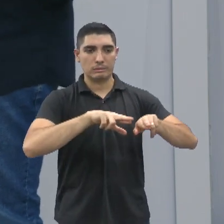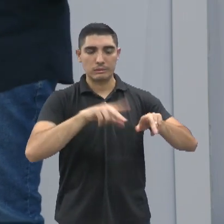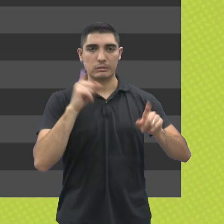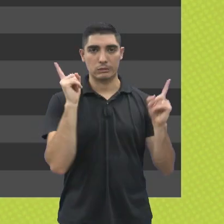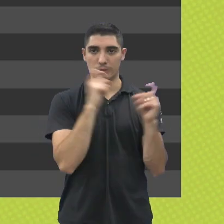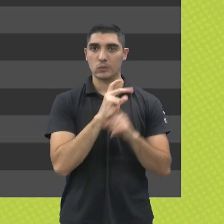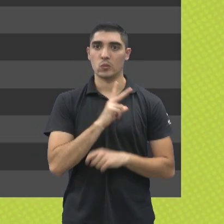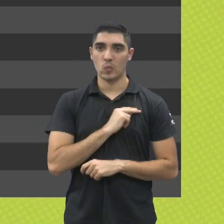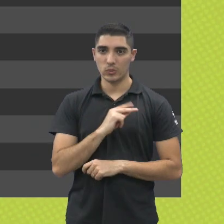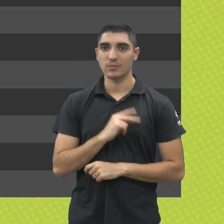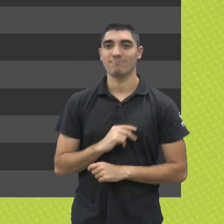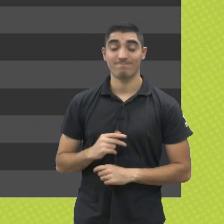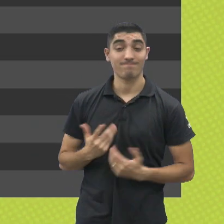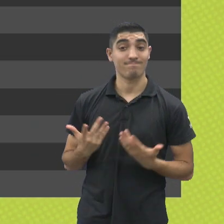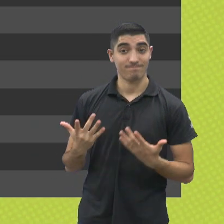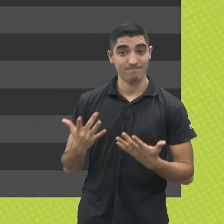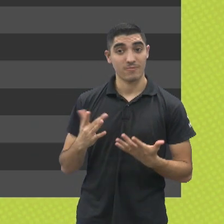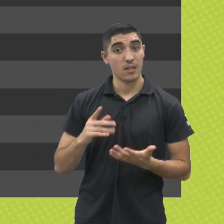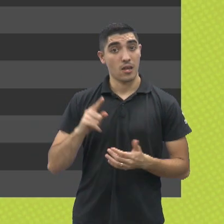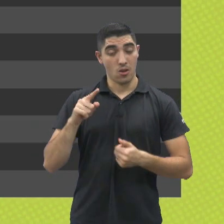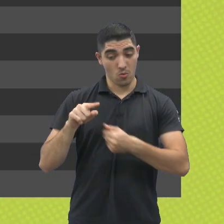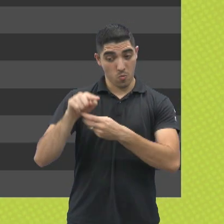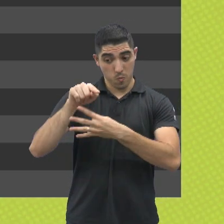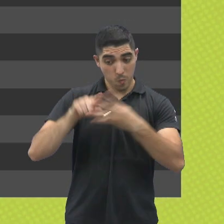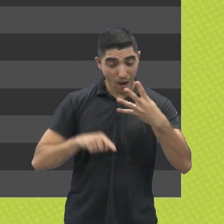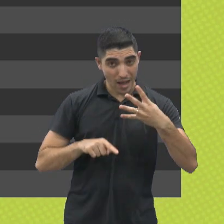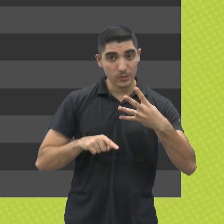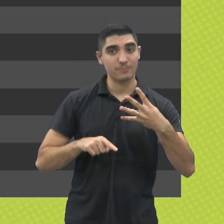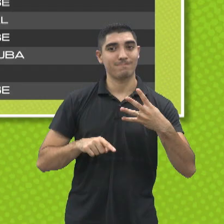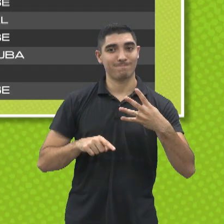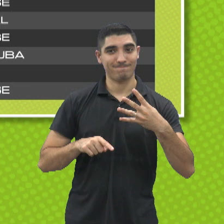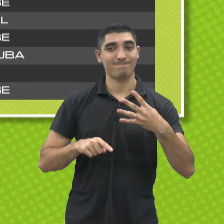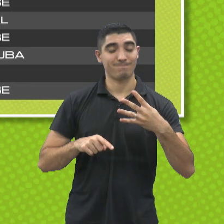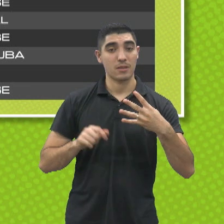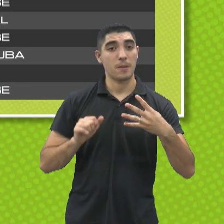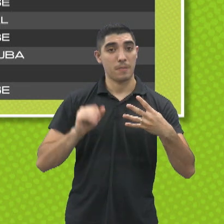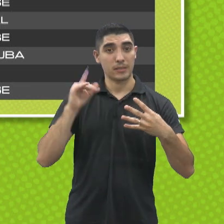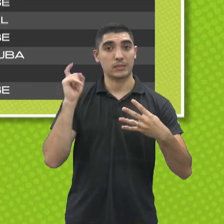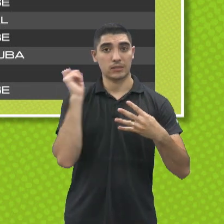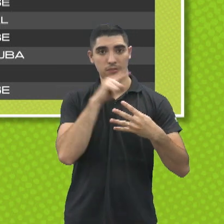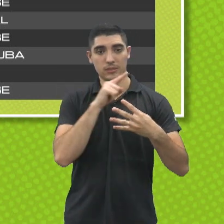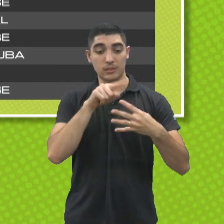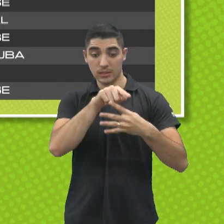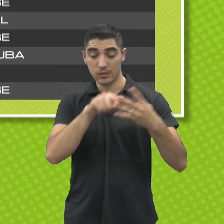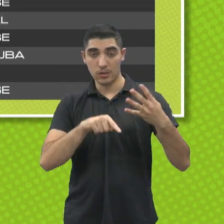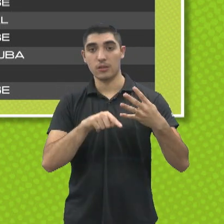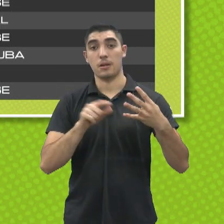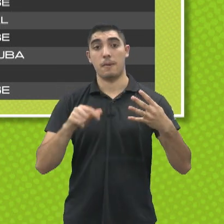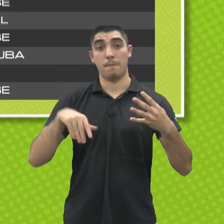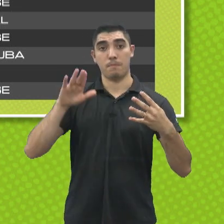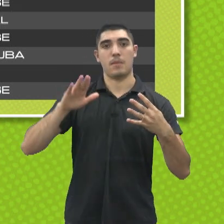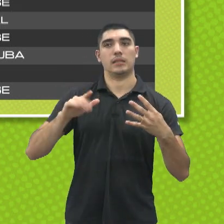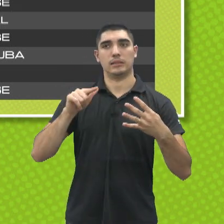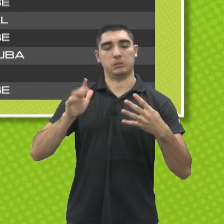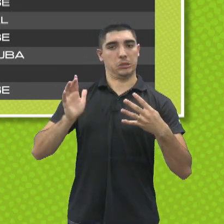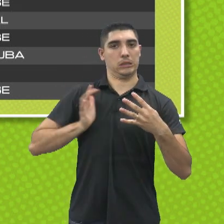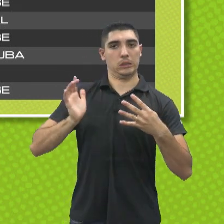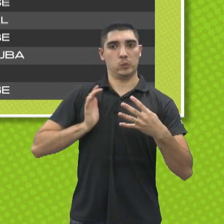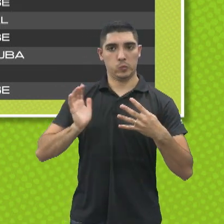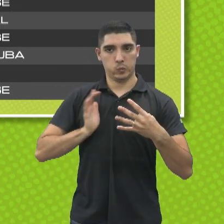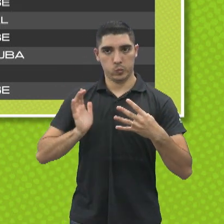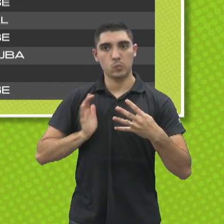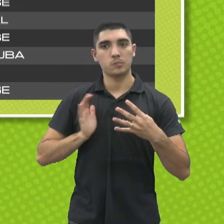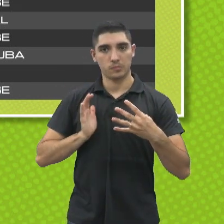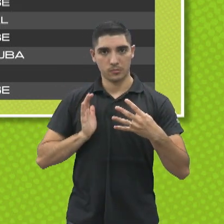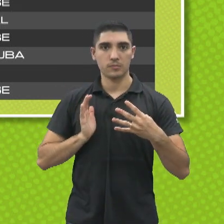isso, Gustavo? Então, esses 4 primeiros jogos aí são dos investimentos juntamente com o Paulista, são os maiores investimentos. Então, tem a Inter